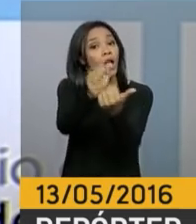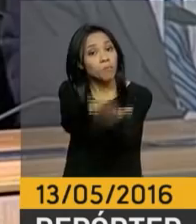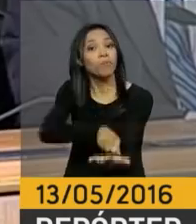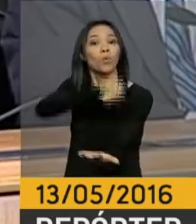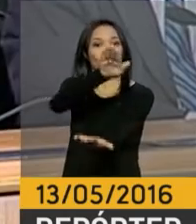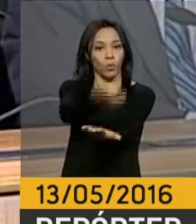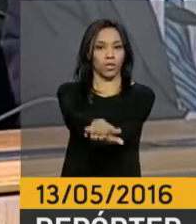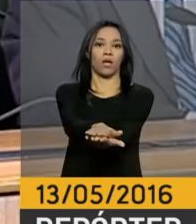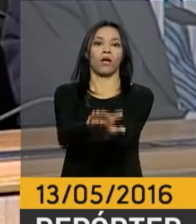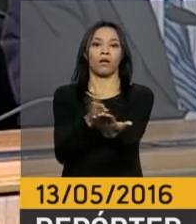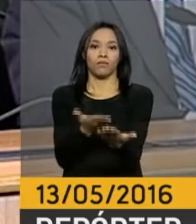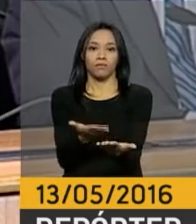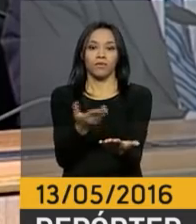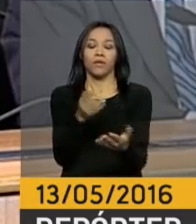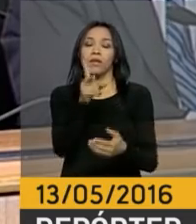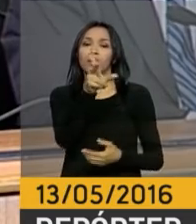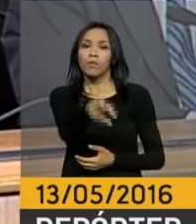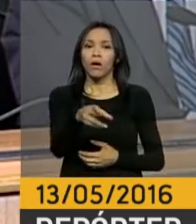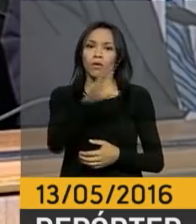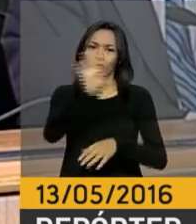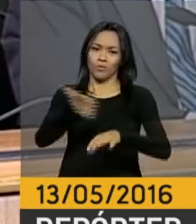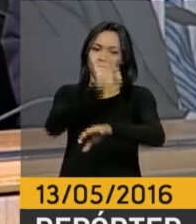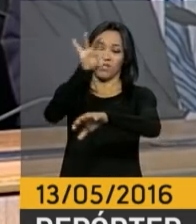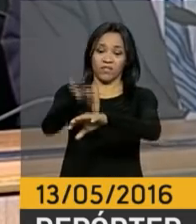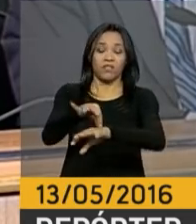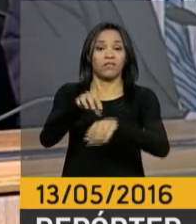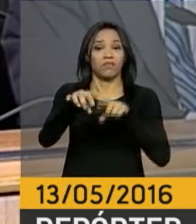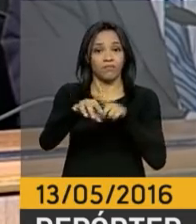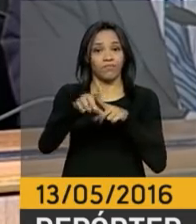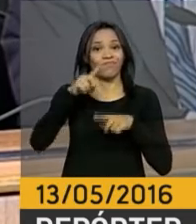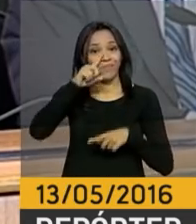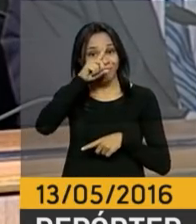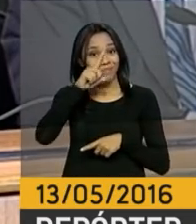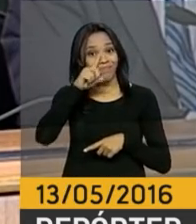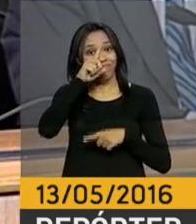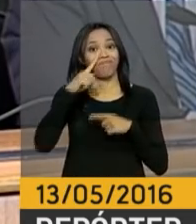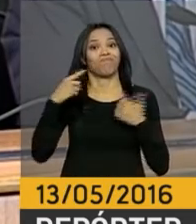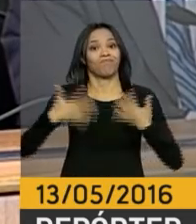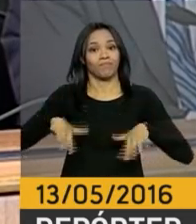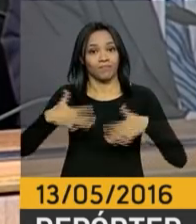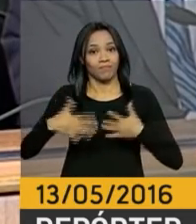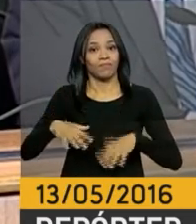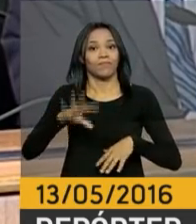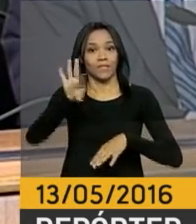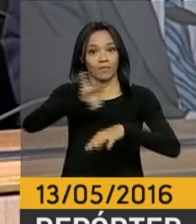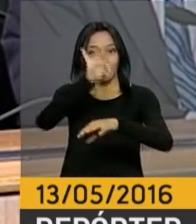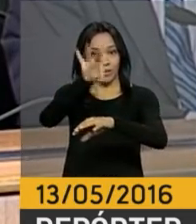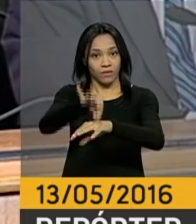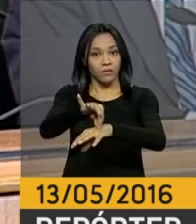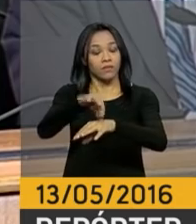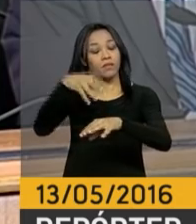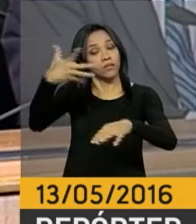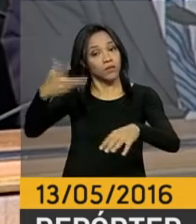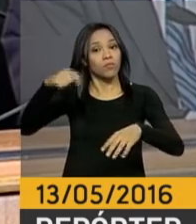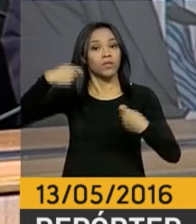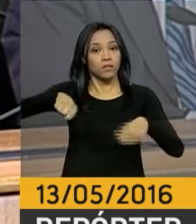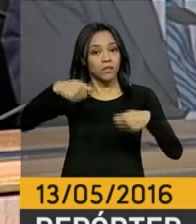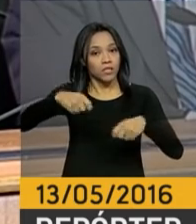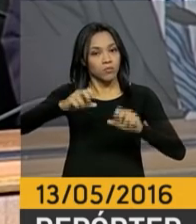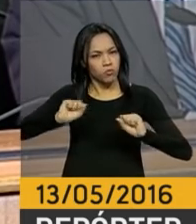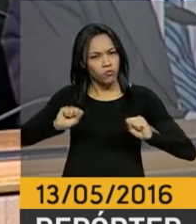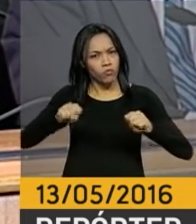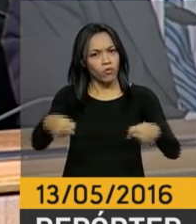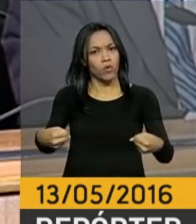é muito grave muito grave no no sentido da palavra nós precisamos então um pouco mais de